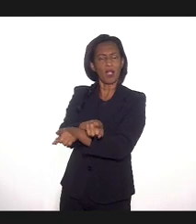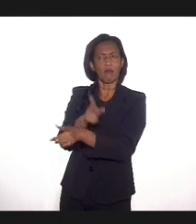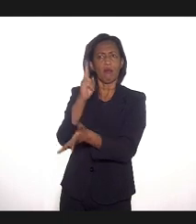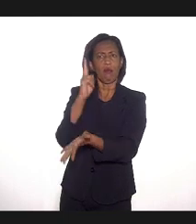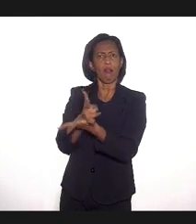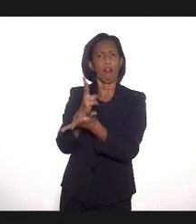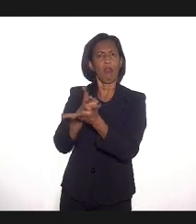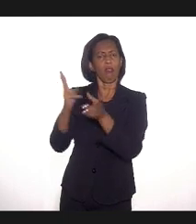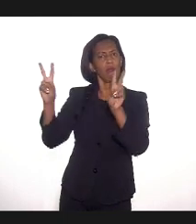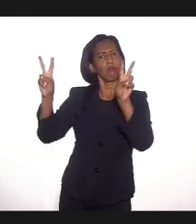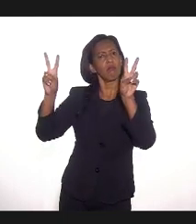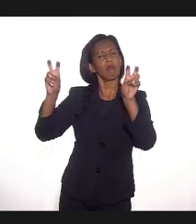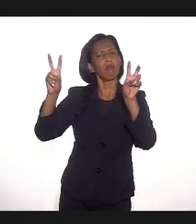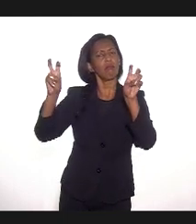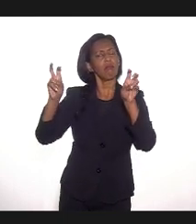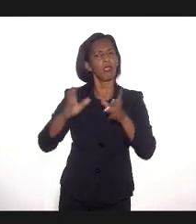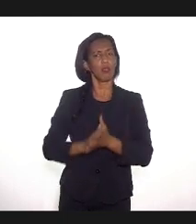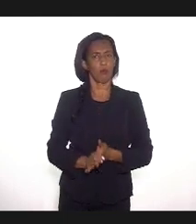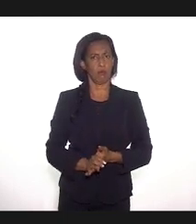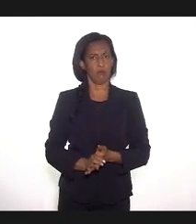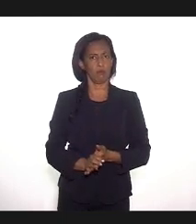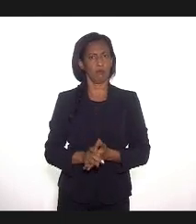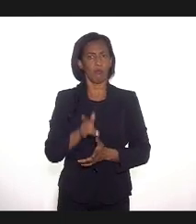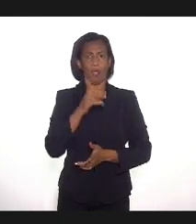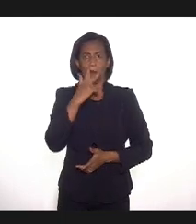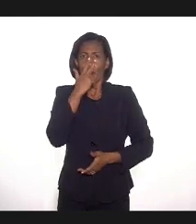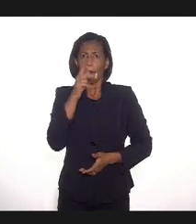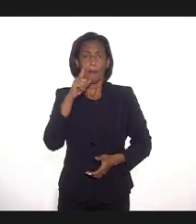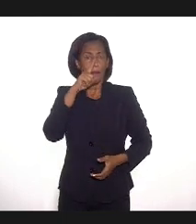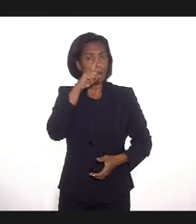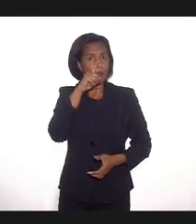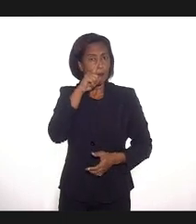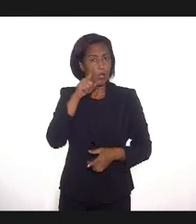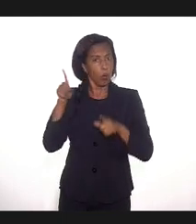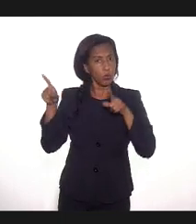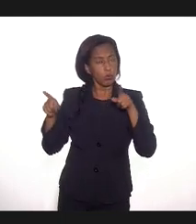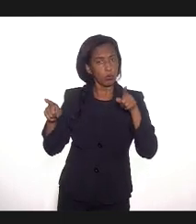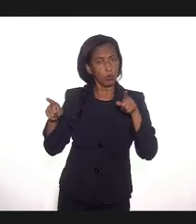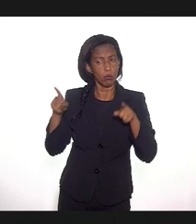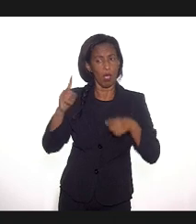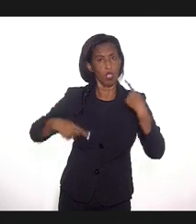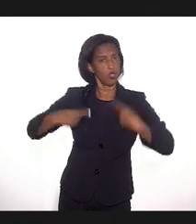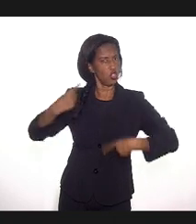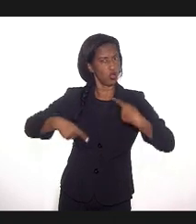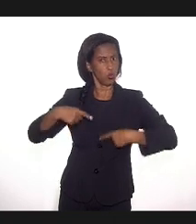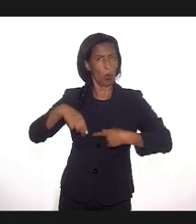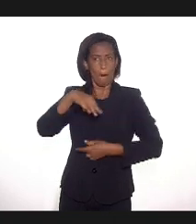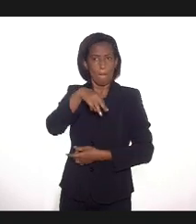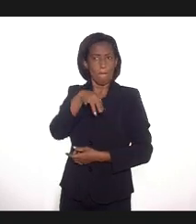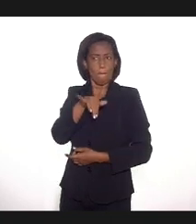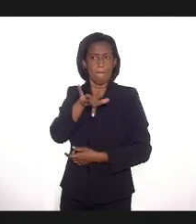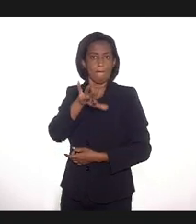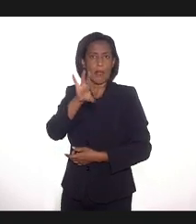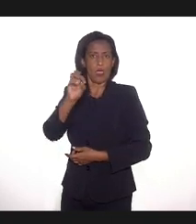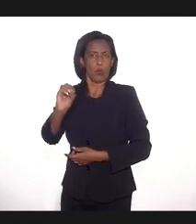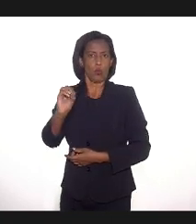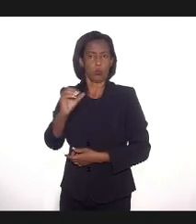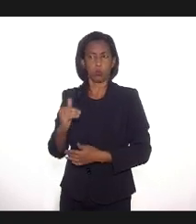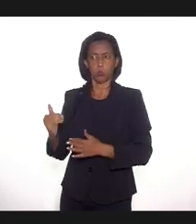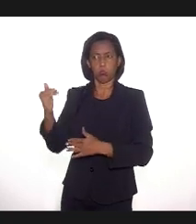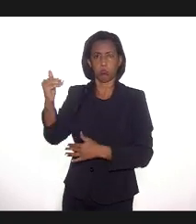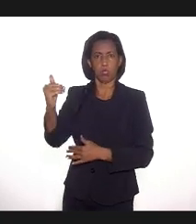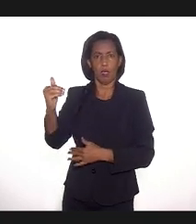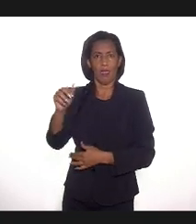tema. A gente está abrindo um precedente perigosíssimo. A discussão não é mérito, a discussão